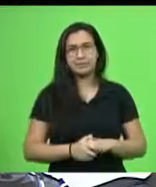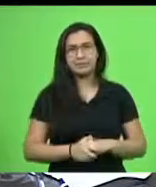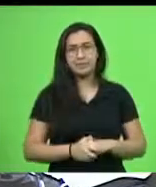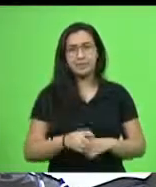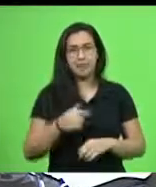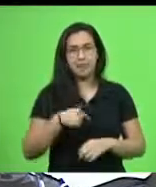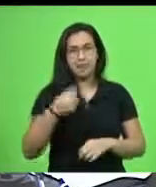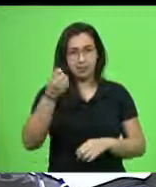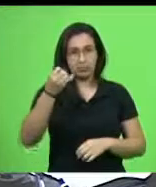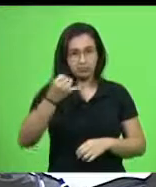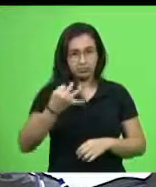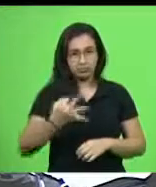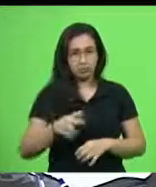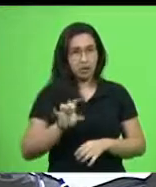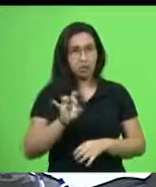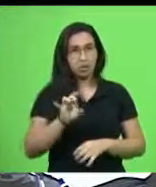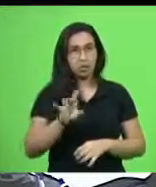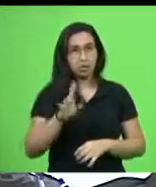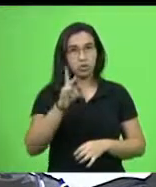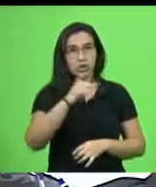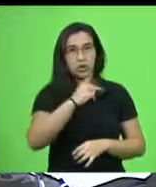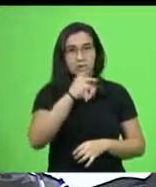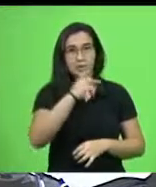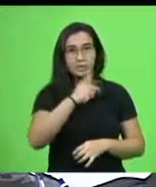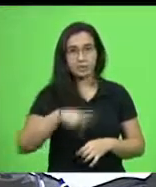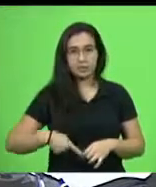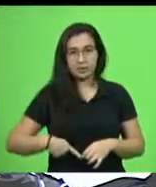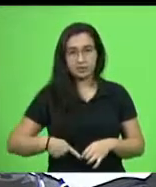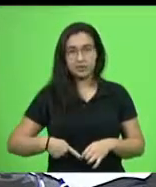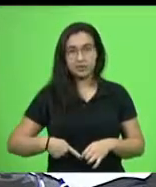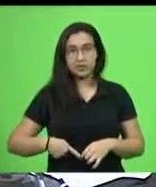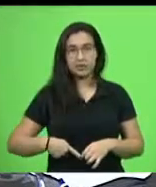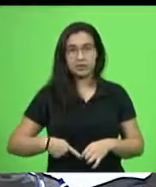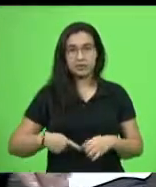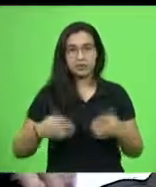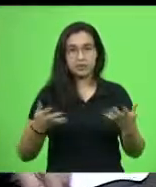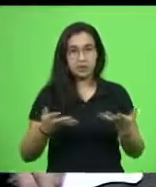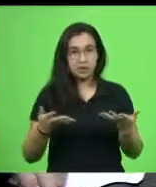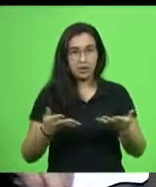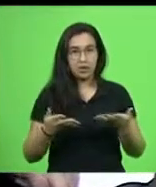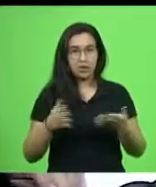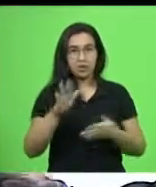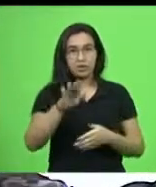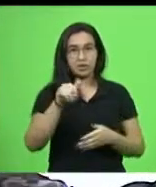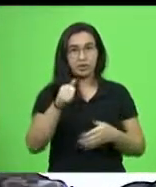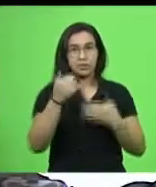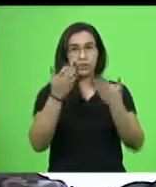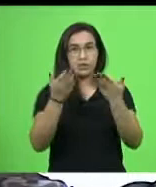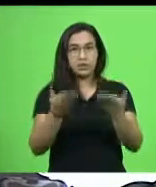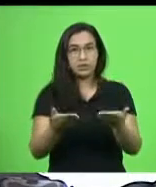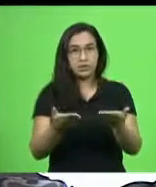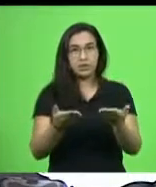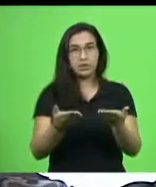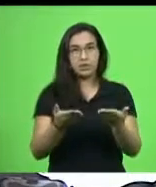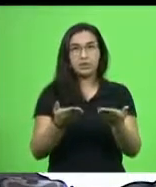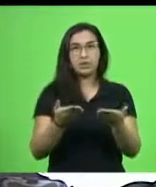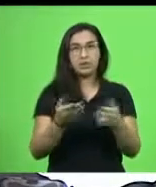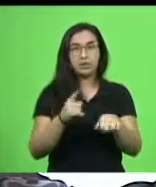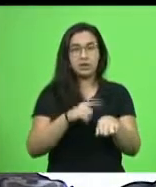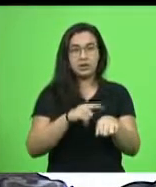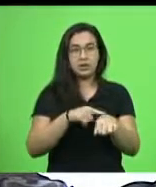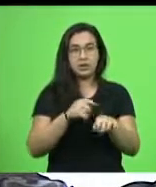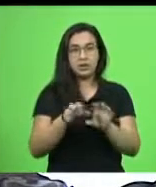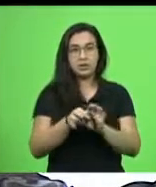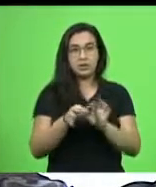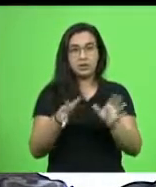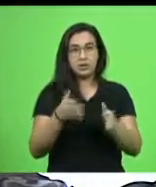dizer, senhor presidente, e quero passar com muita alegria o resto do tempo